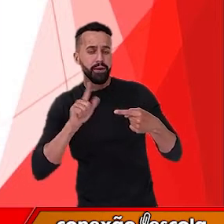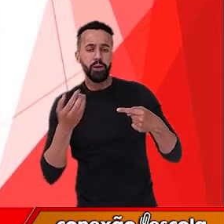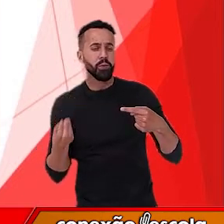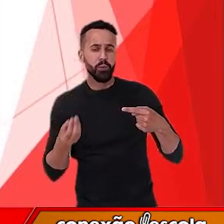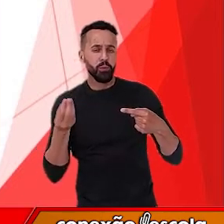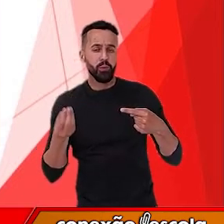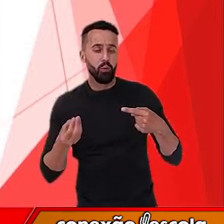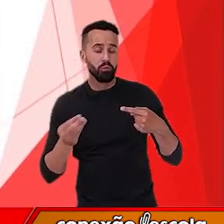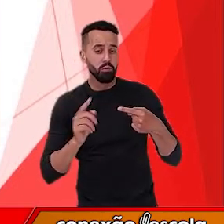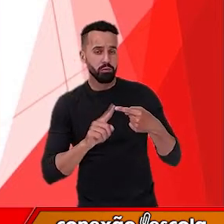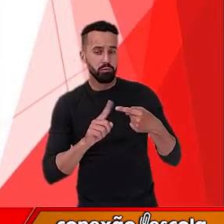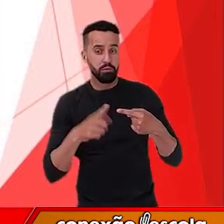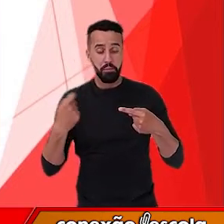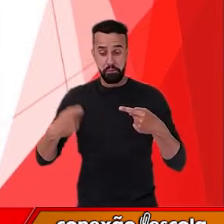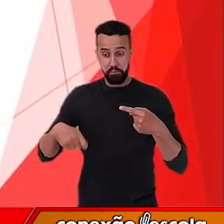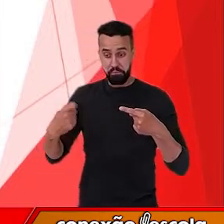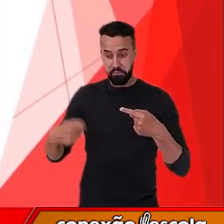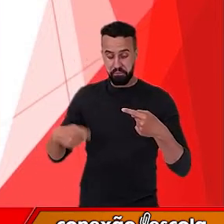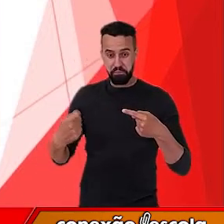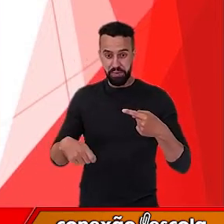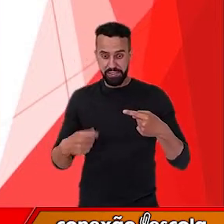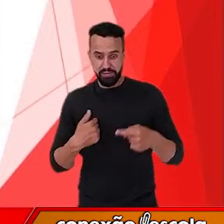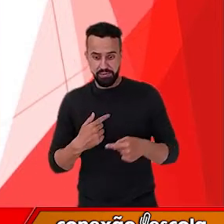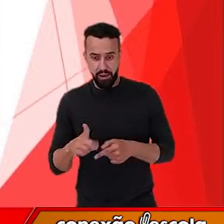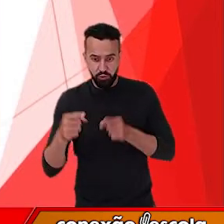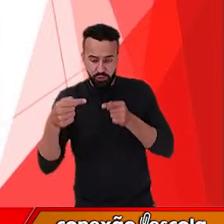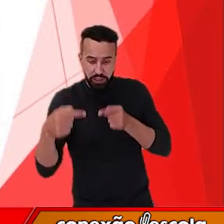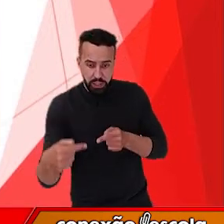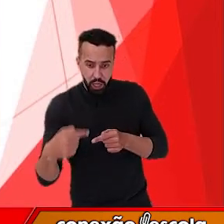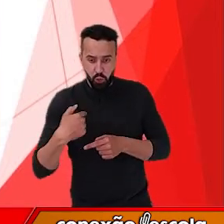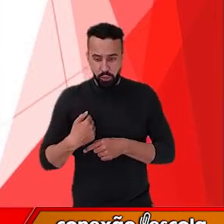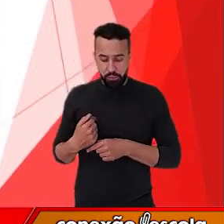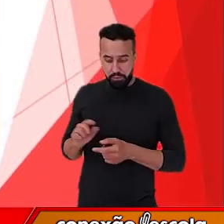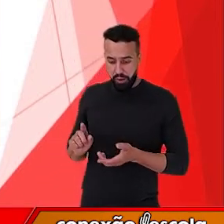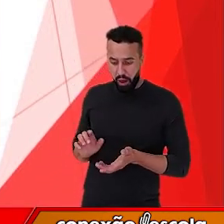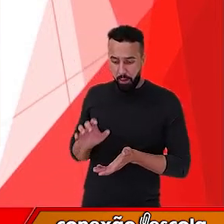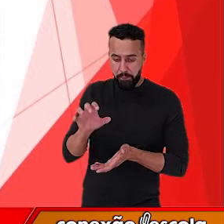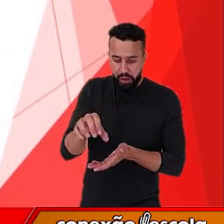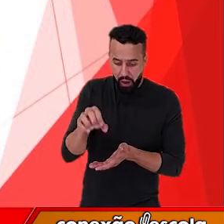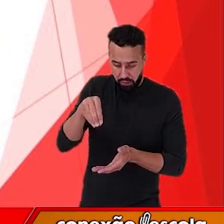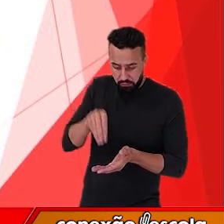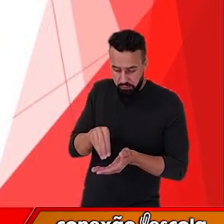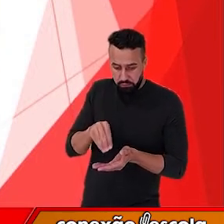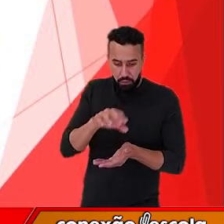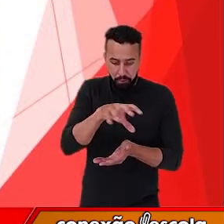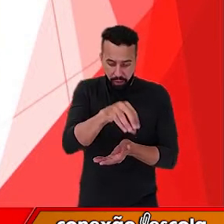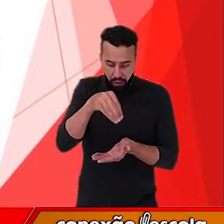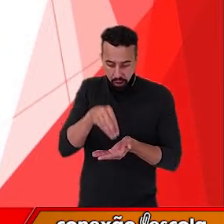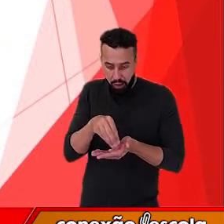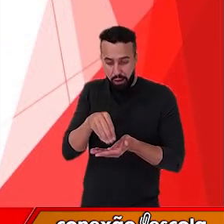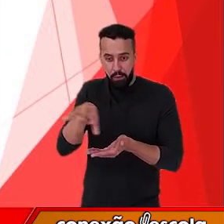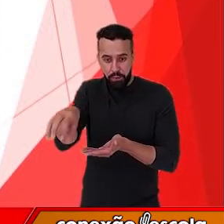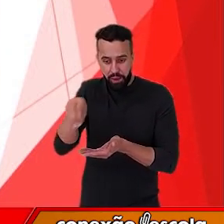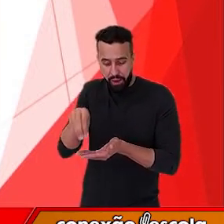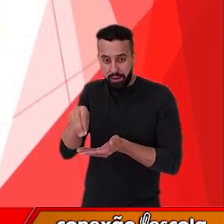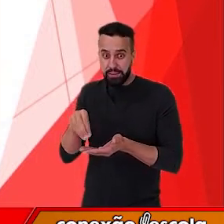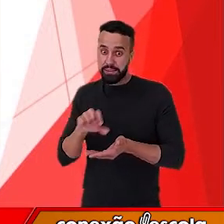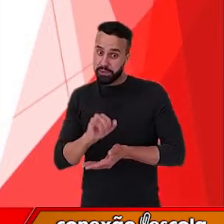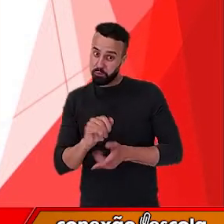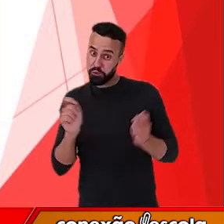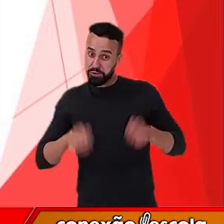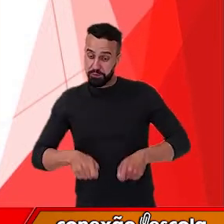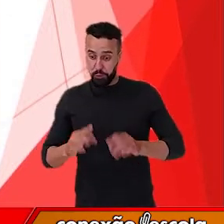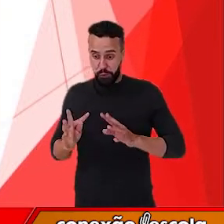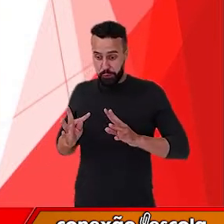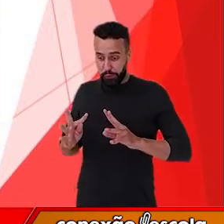o jogo, é tentar capturar o maior número de peças do seu oponente, de preferência